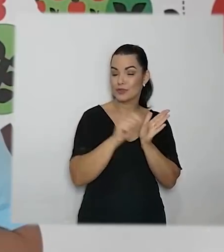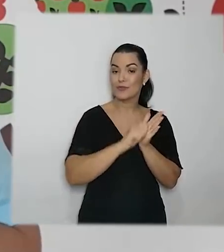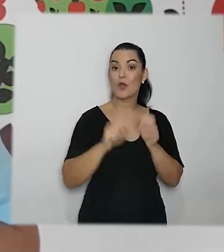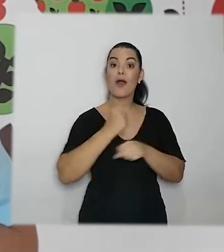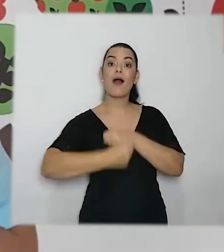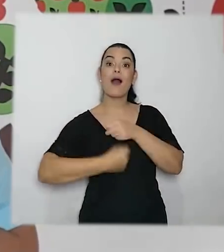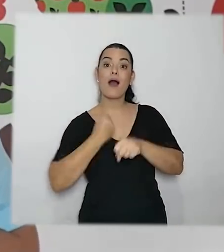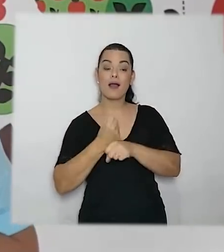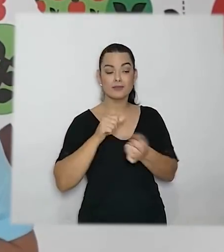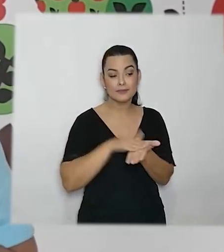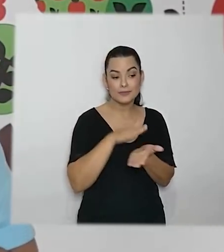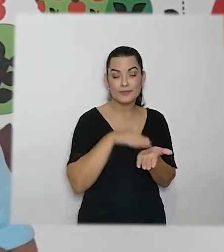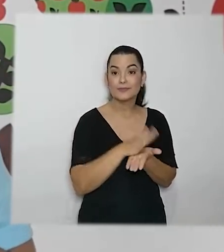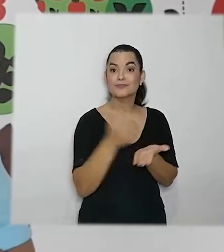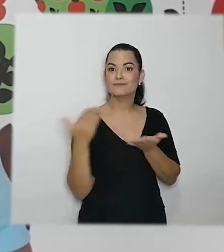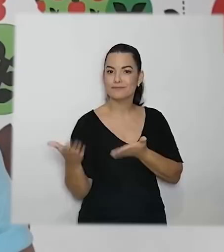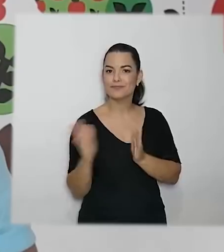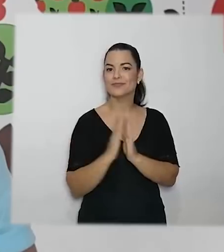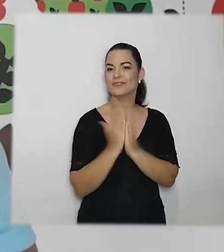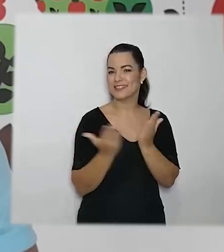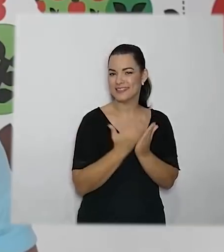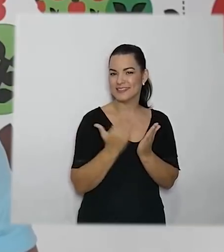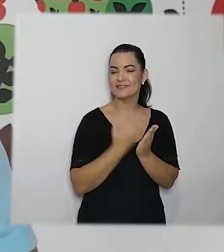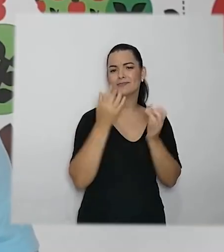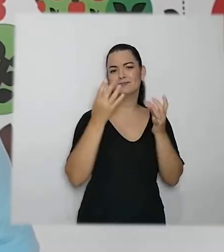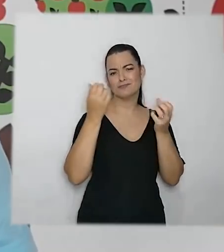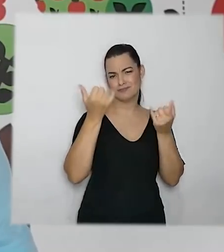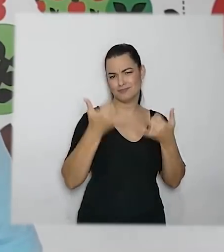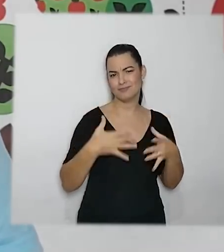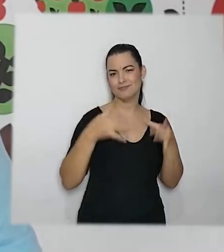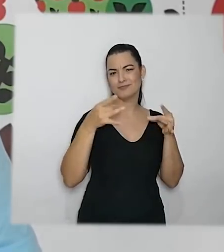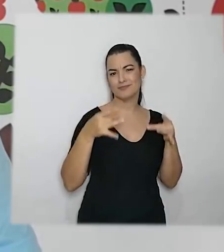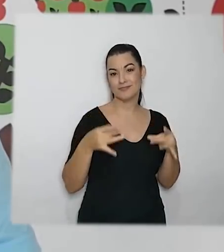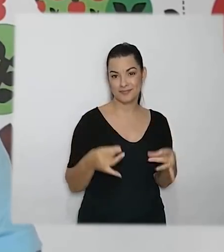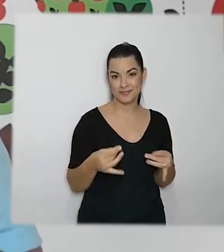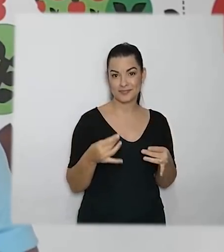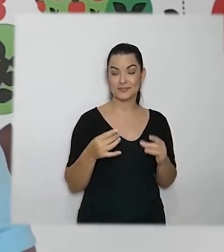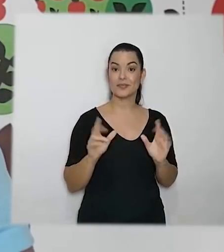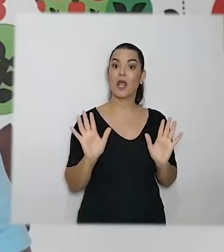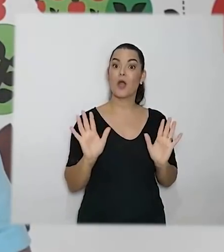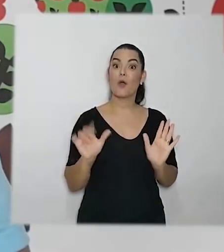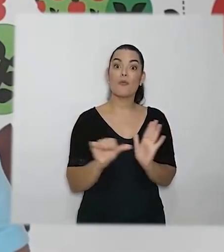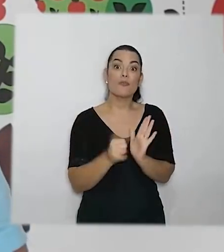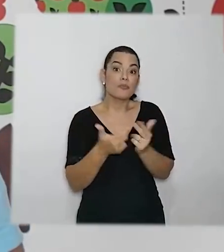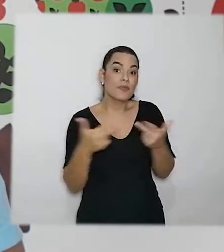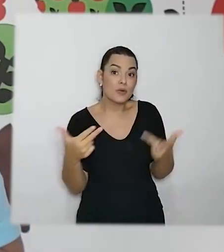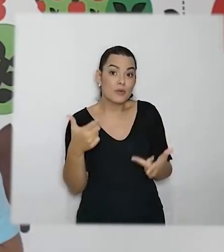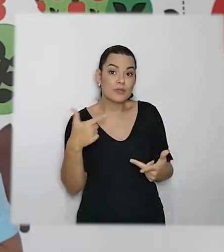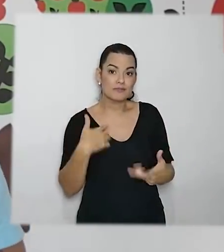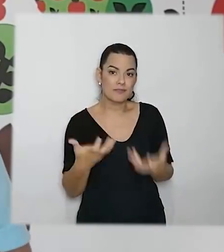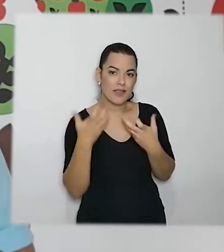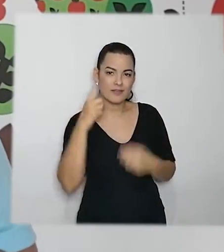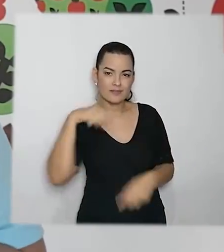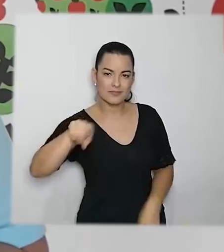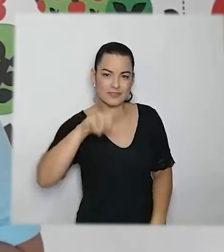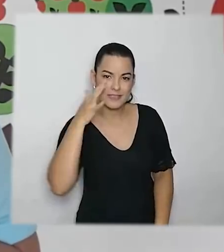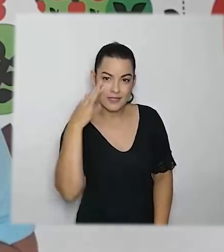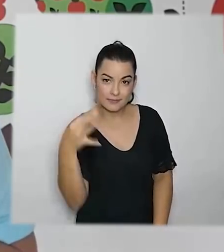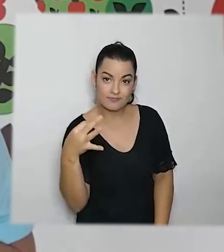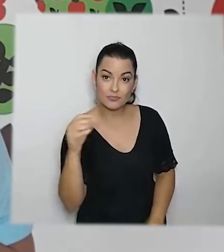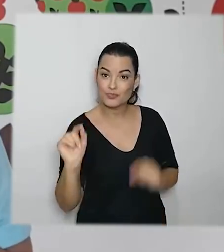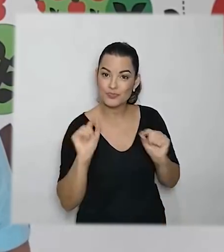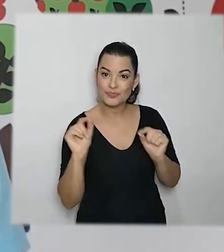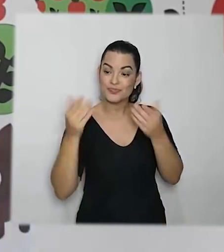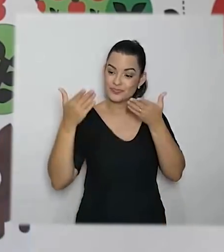e aqui tá tudo explicadinho para vocês. Então, a primeira coisa que eu quero que vocês prestem atenção é